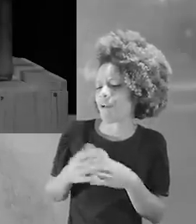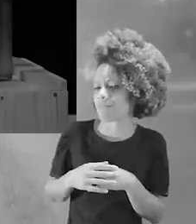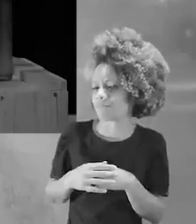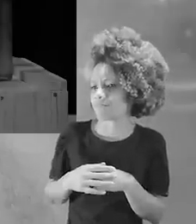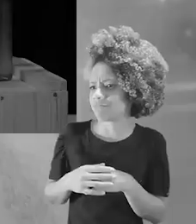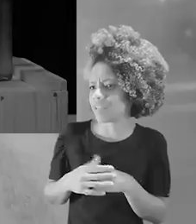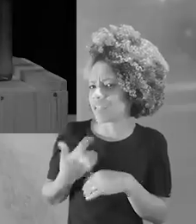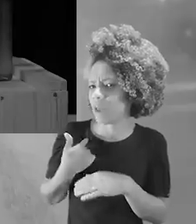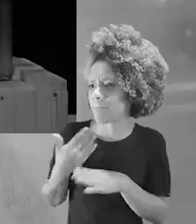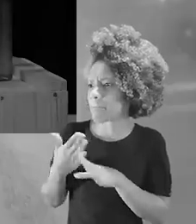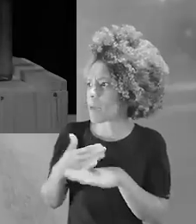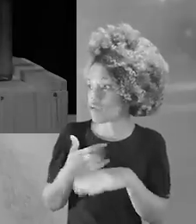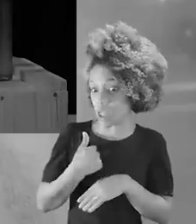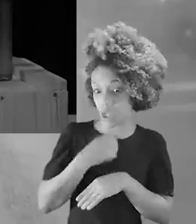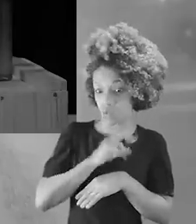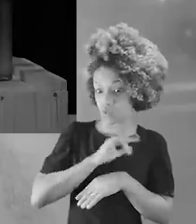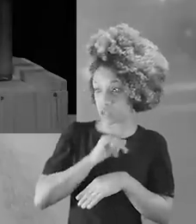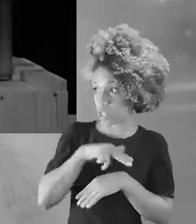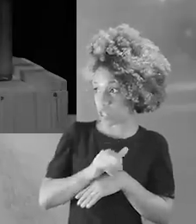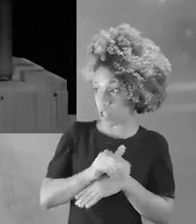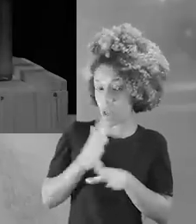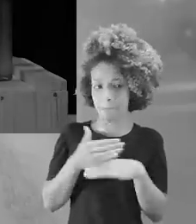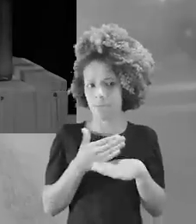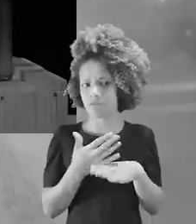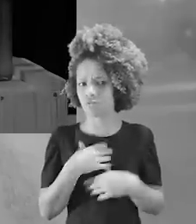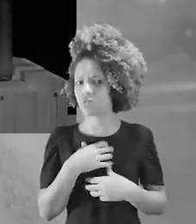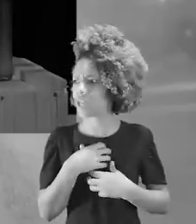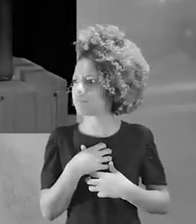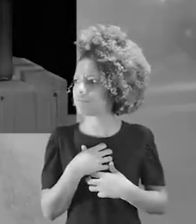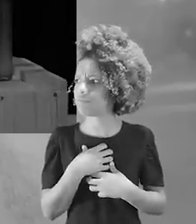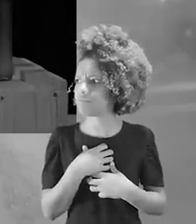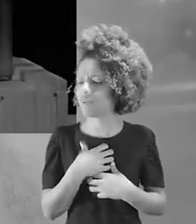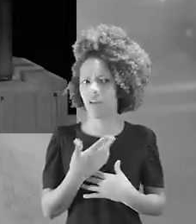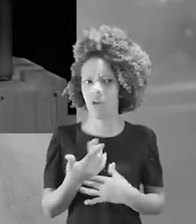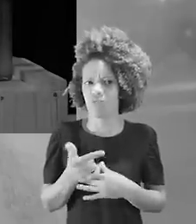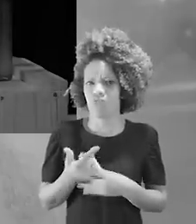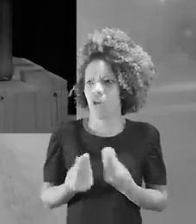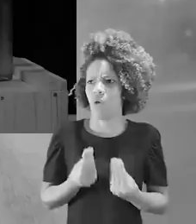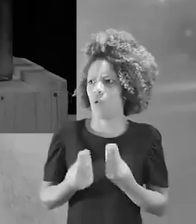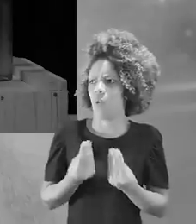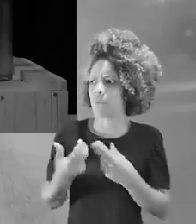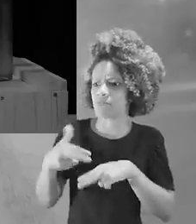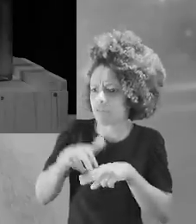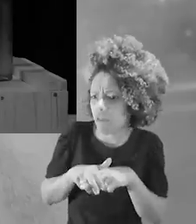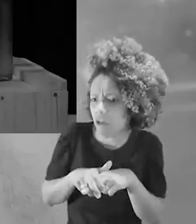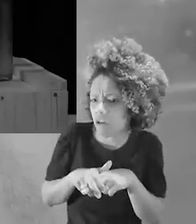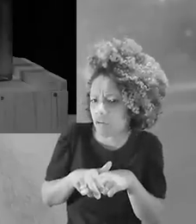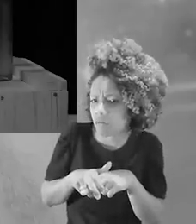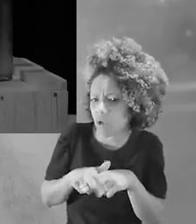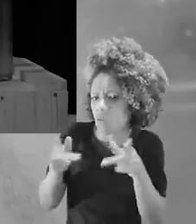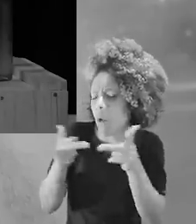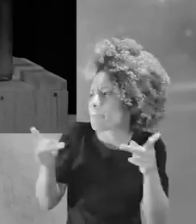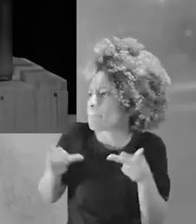não eu estava me perdendo eu Susana eu logo senti que eu que eu não tinha mais como sentar